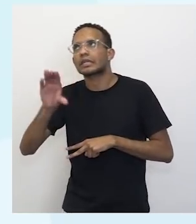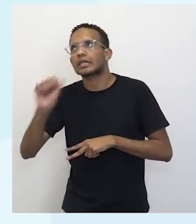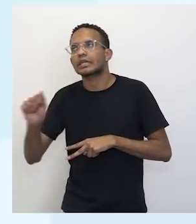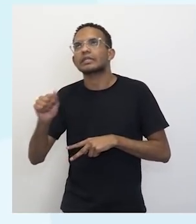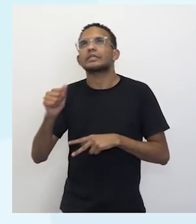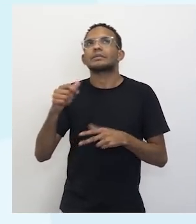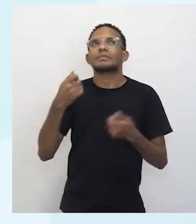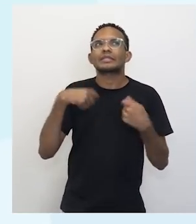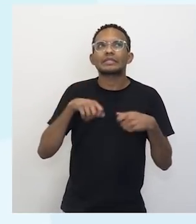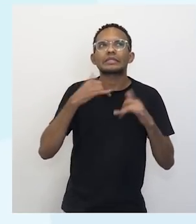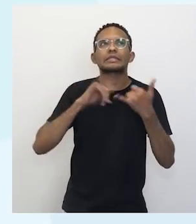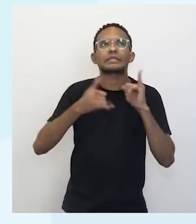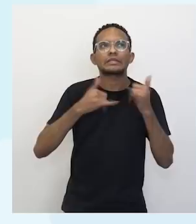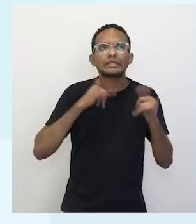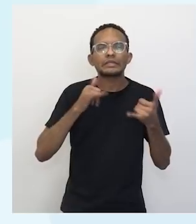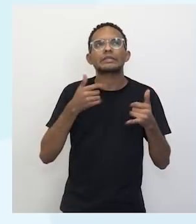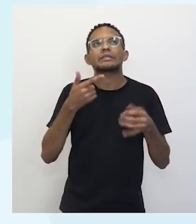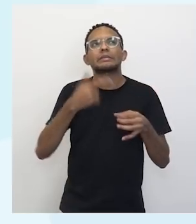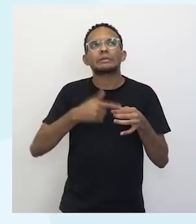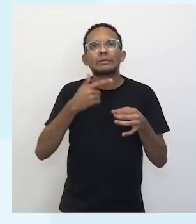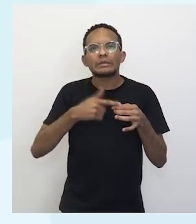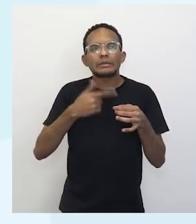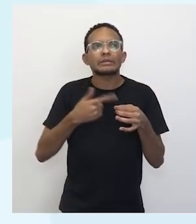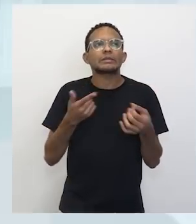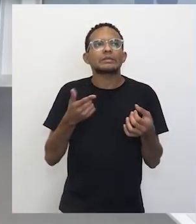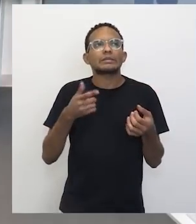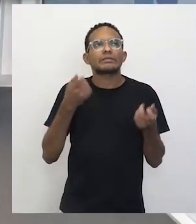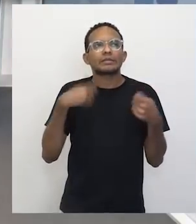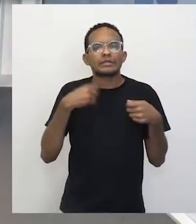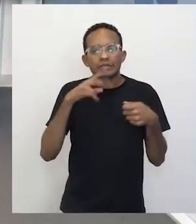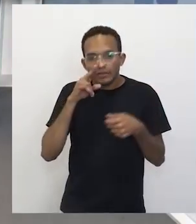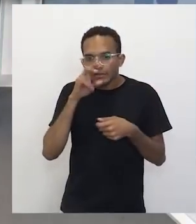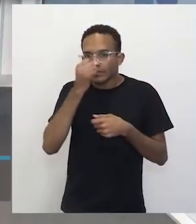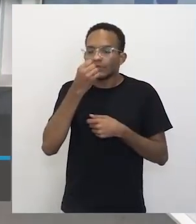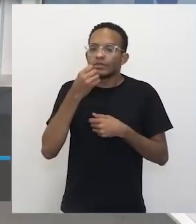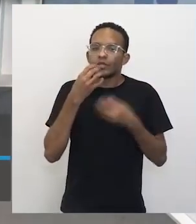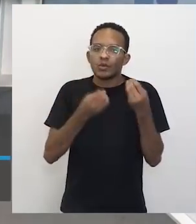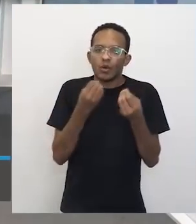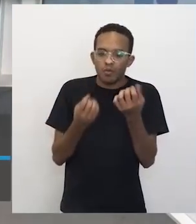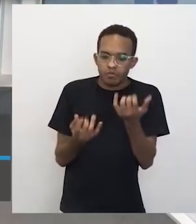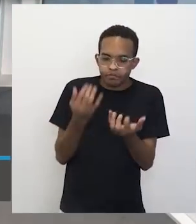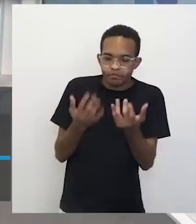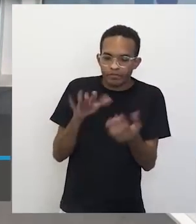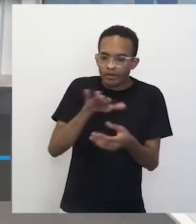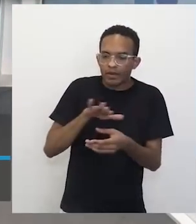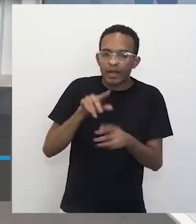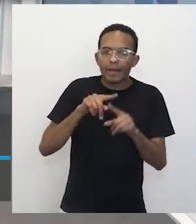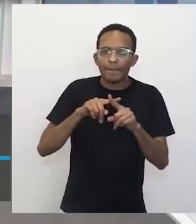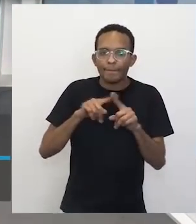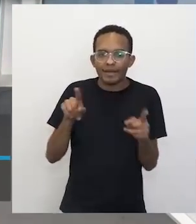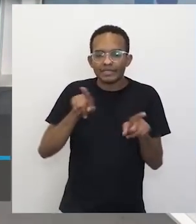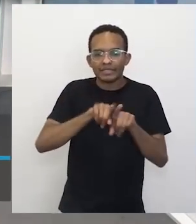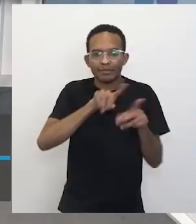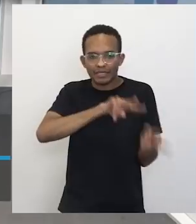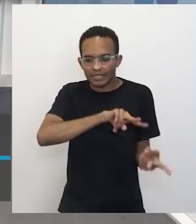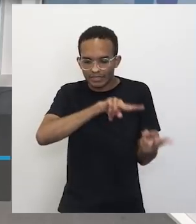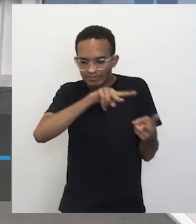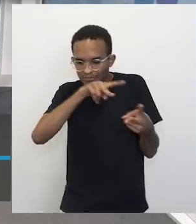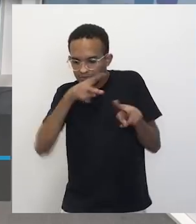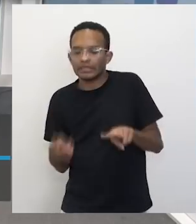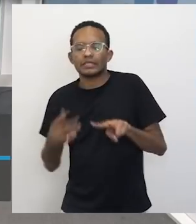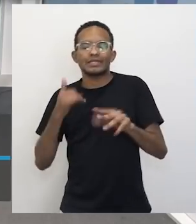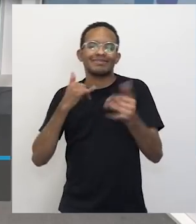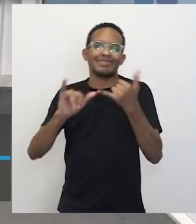de muita energia, né? Então precisa de um combustível que tenha esse grande poder, né? De queimar uma parte dele e converter muita energia, né? Liberar